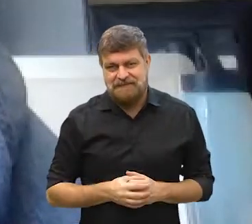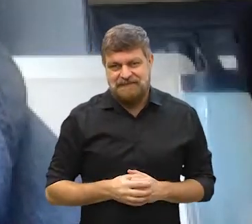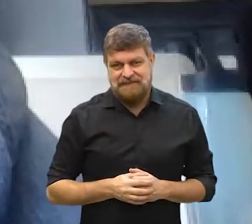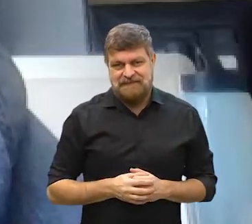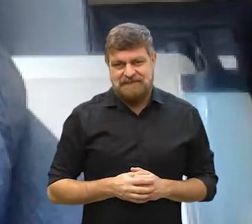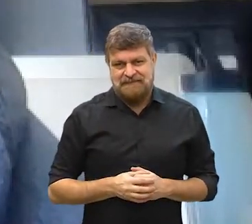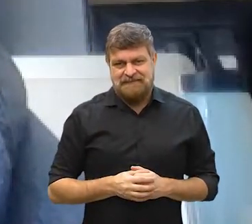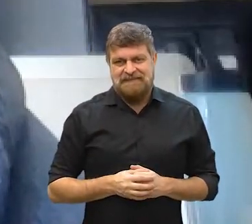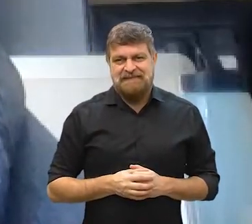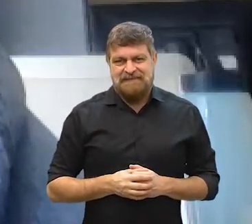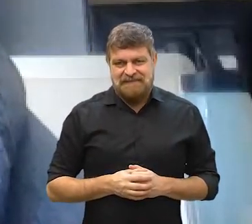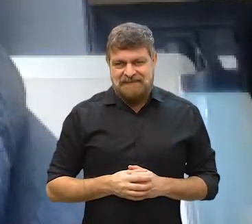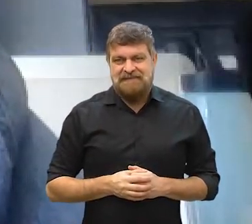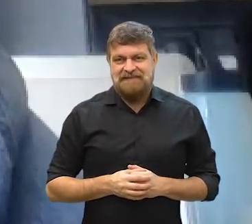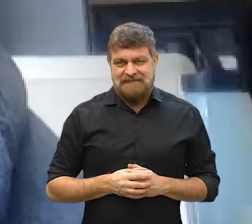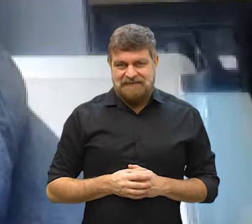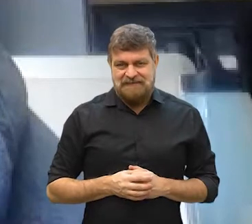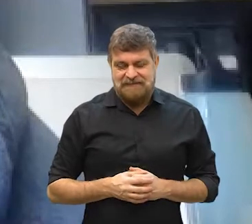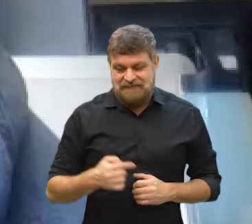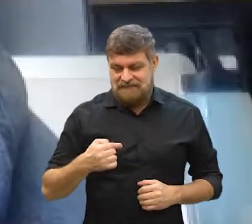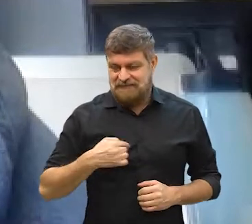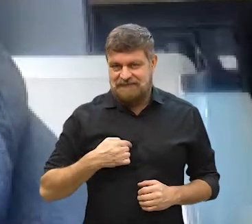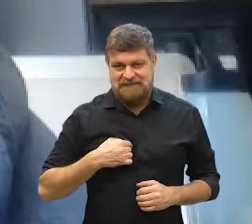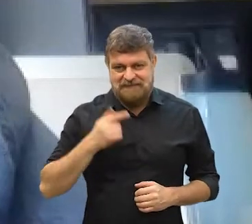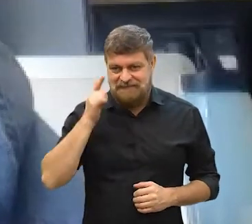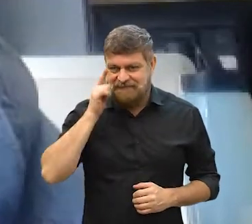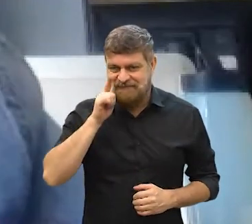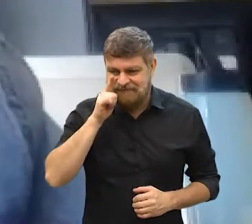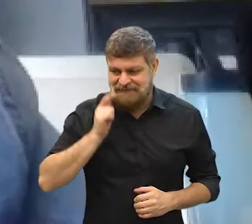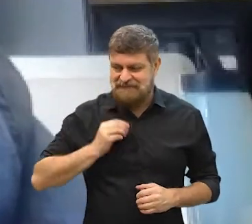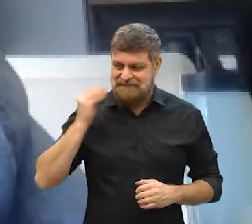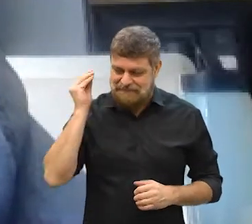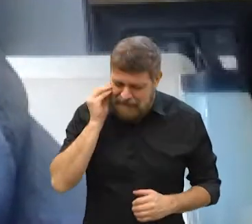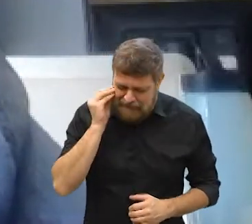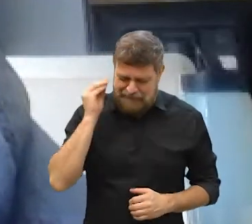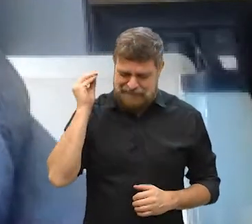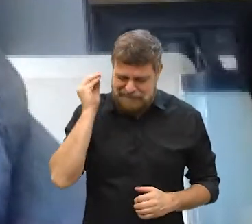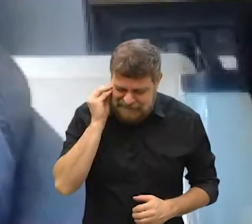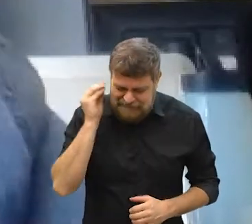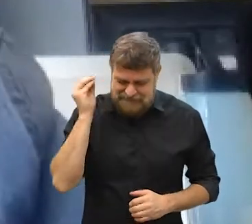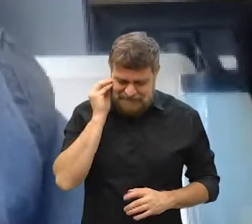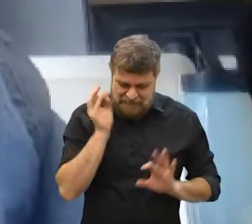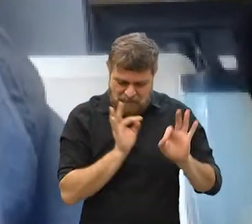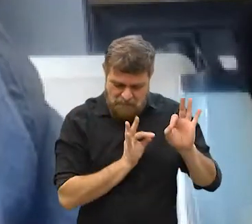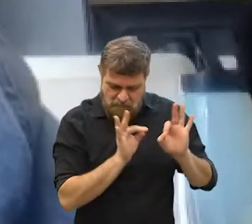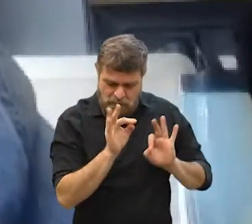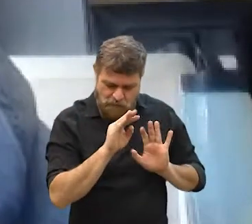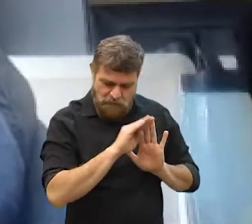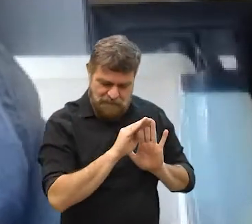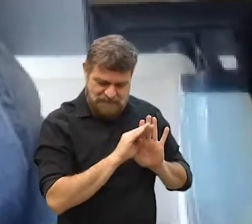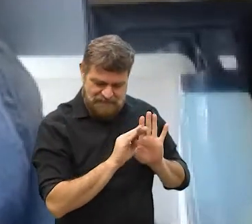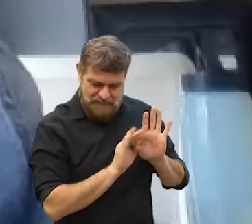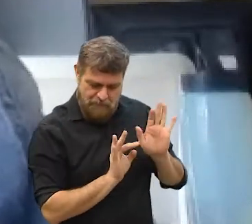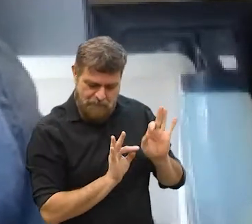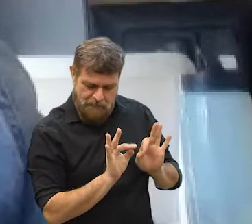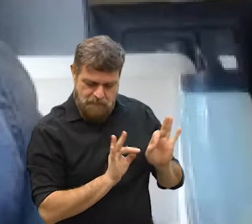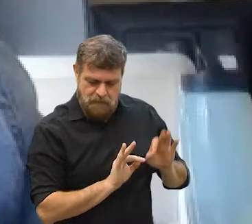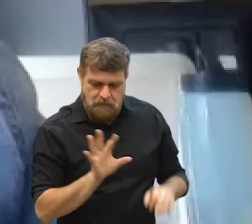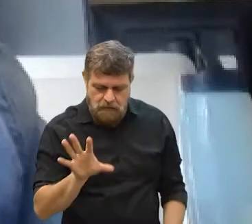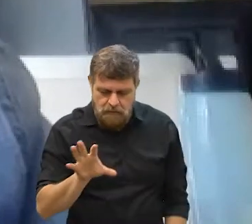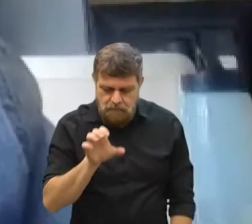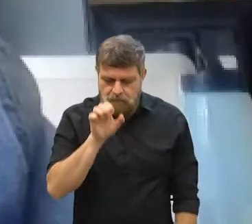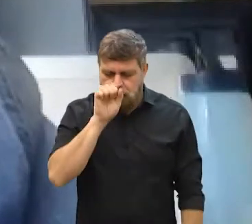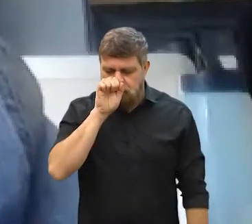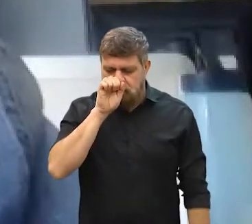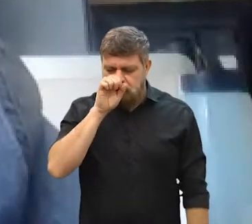Assim, o pessoal sempre me pergunta isso, eu falo, então, eu não consigo. Eu tento, né, me organizar e respirar fundo